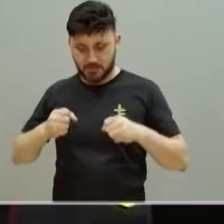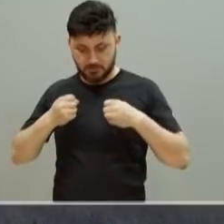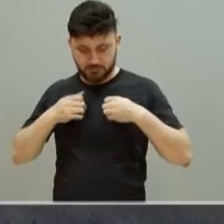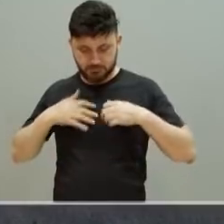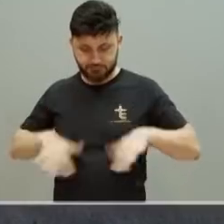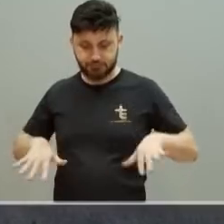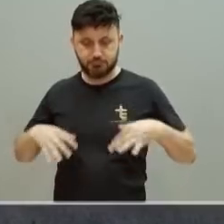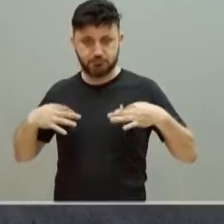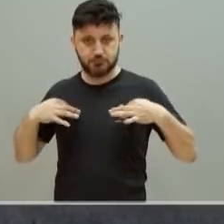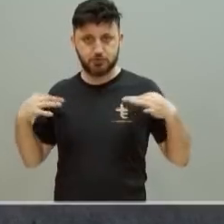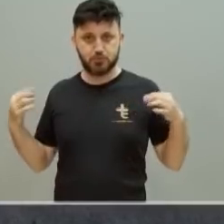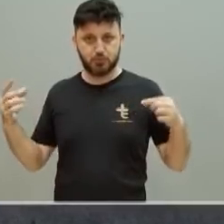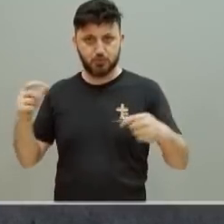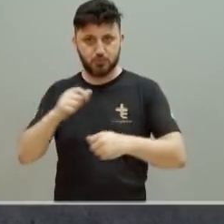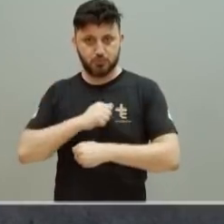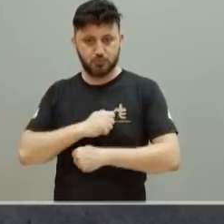Porque